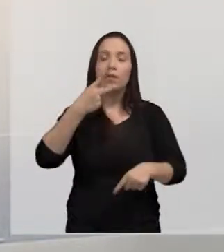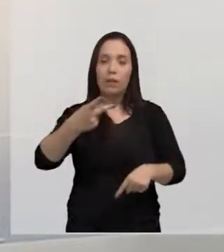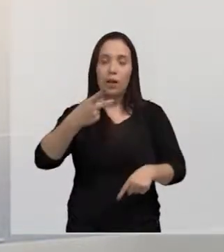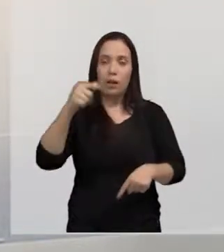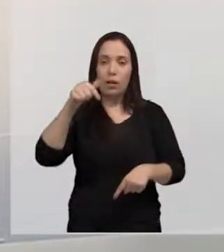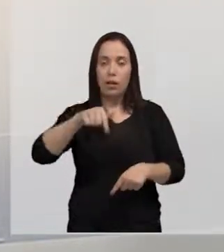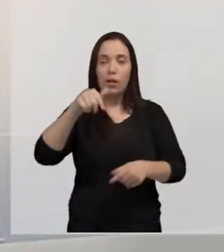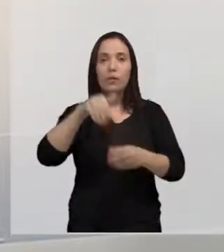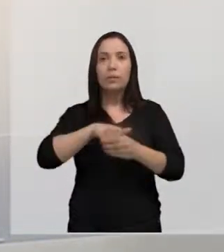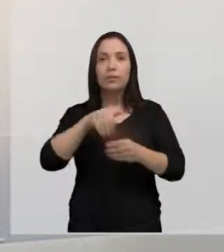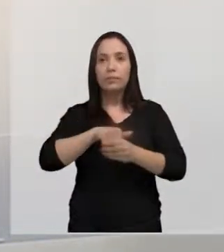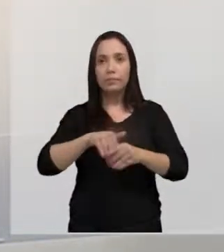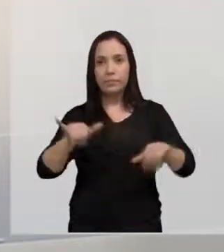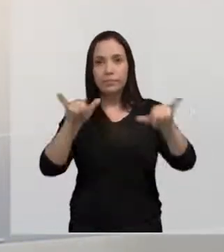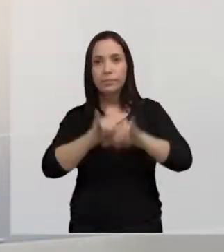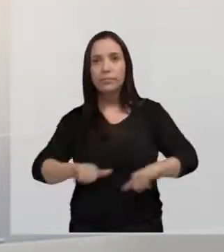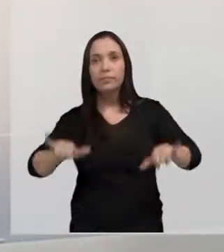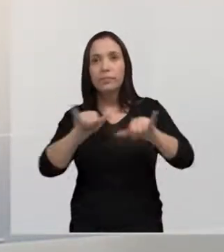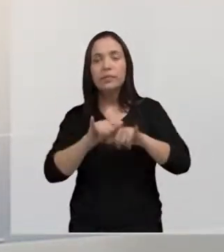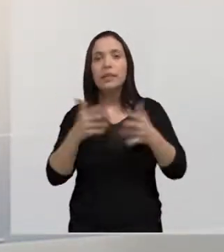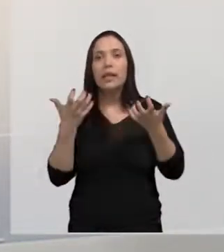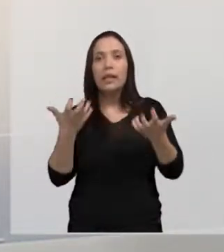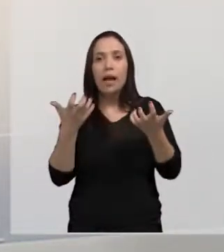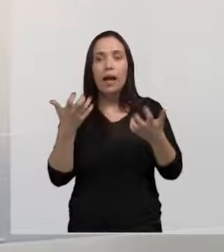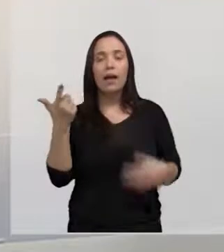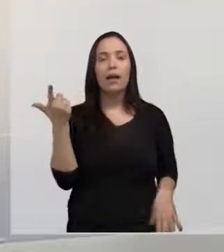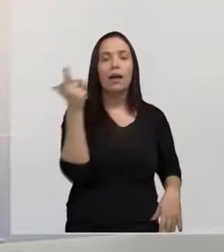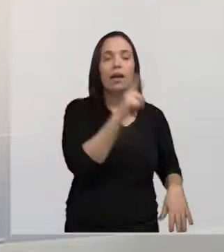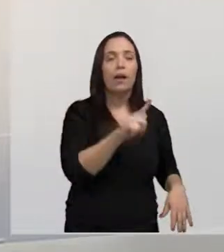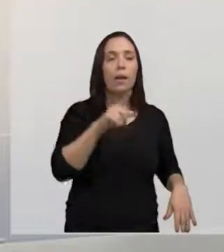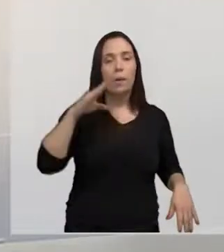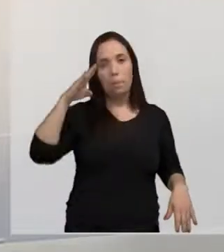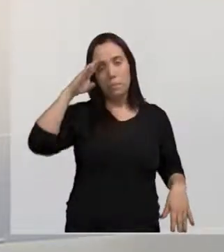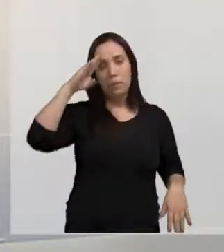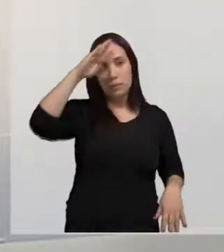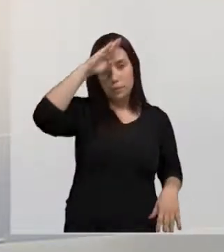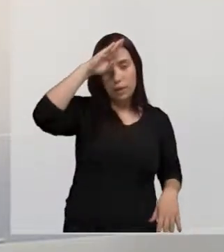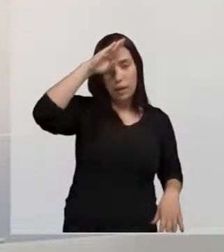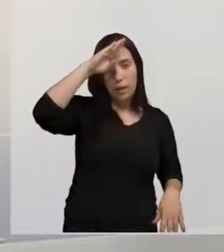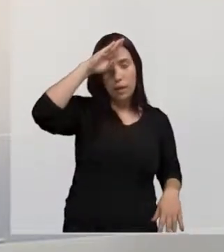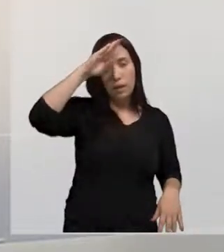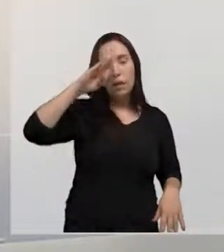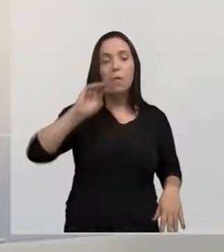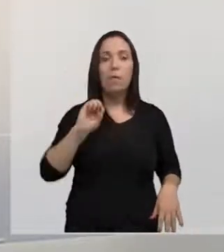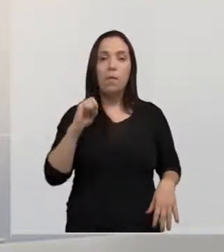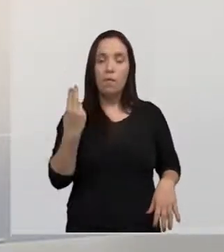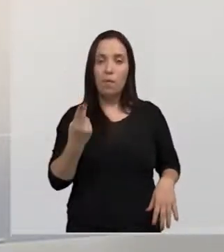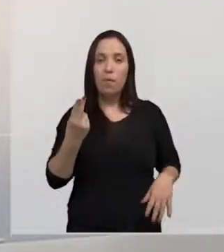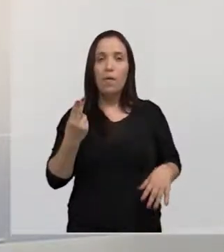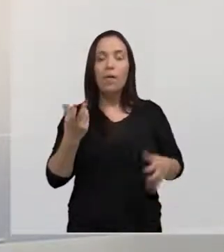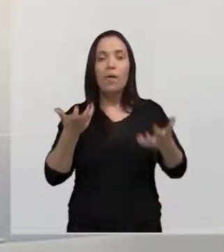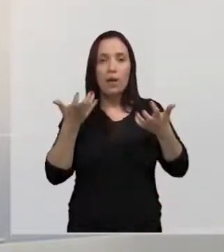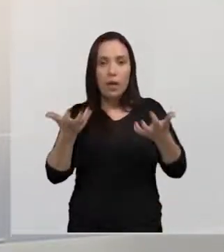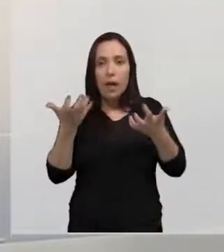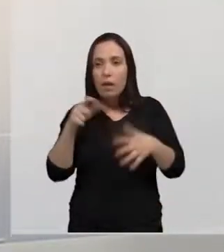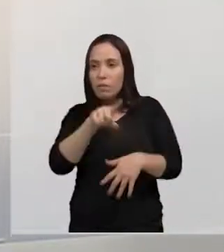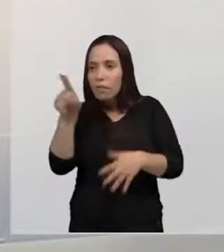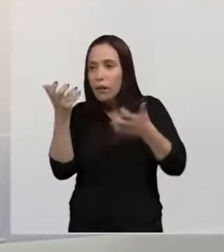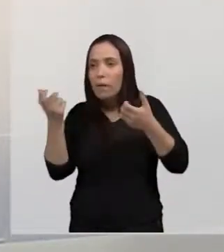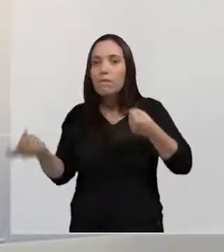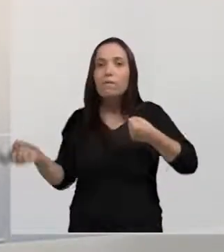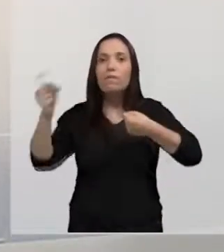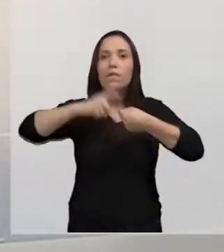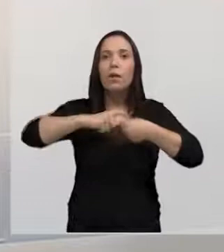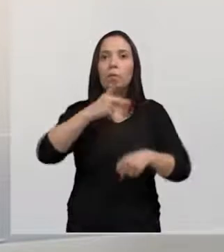virou plebiscitário, né? Se você quer ou não quer a vitória de Jair Bolsonaro, ou então mudam o questionamento, você quer ou não quer o retorno